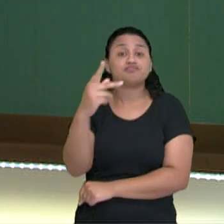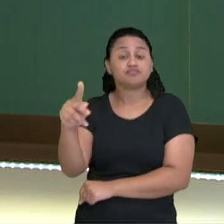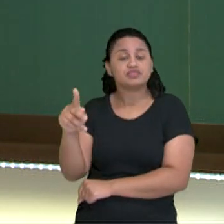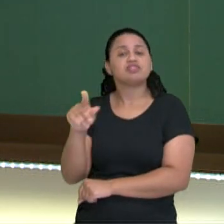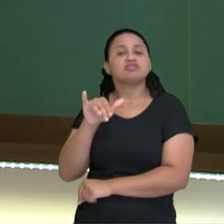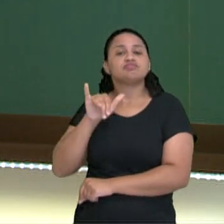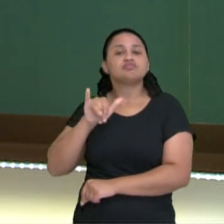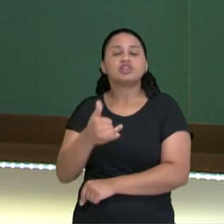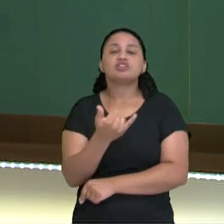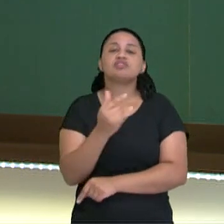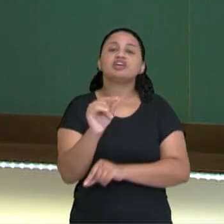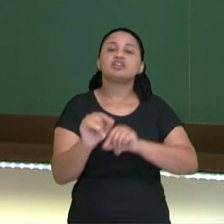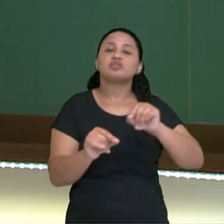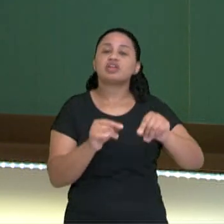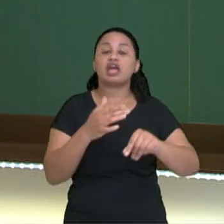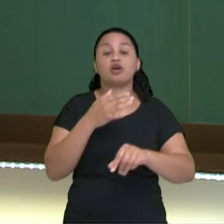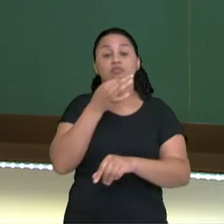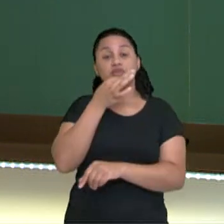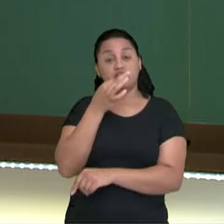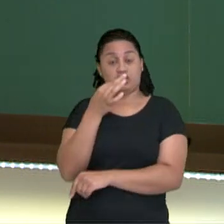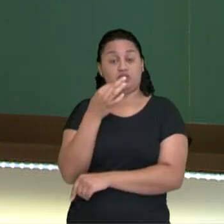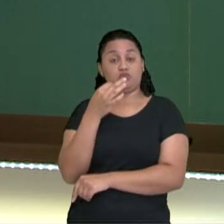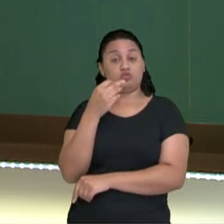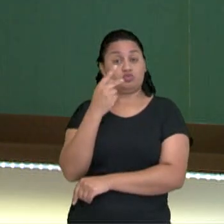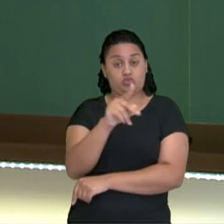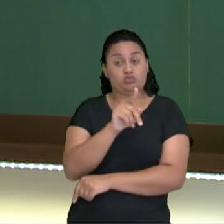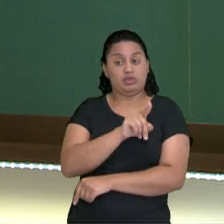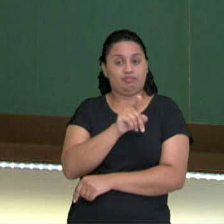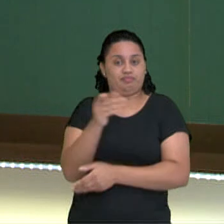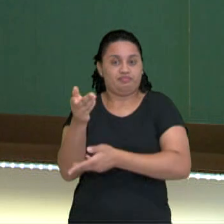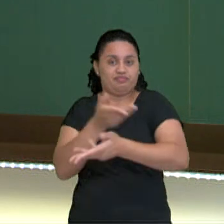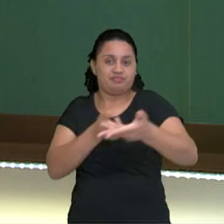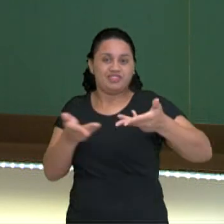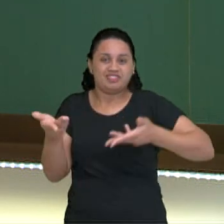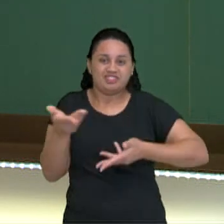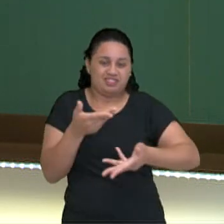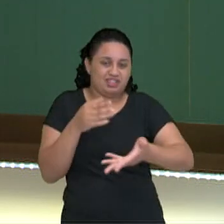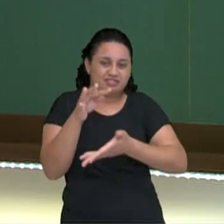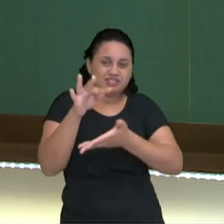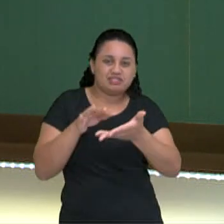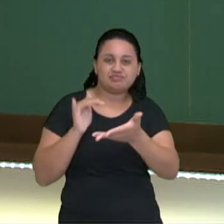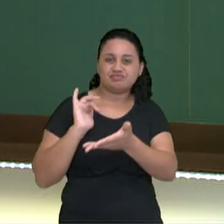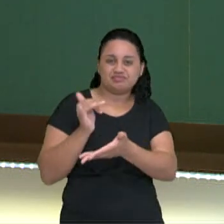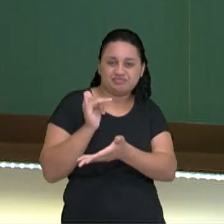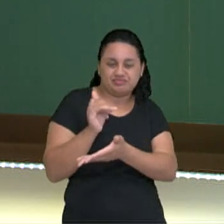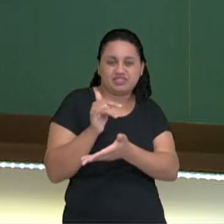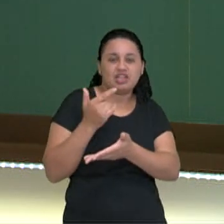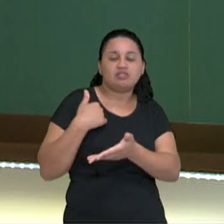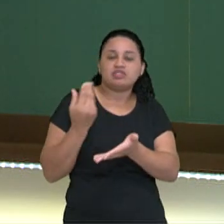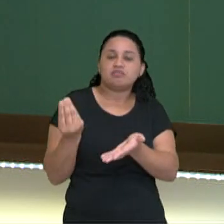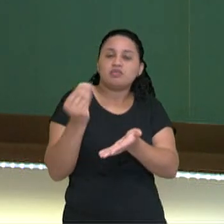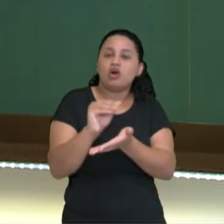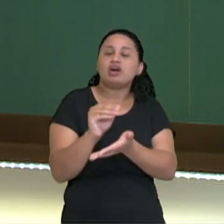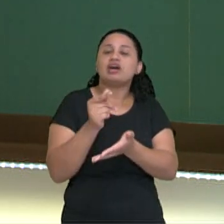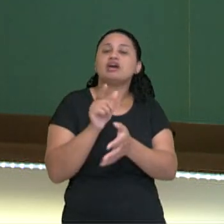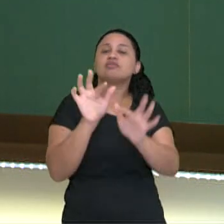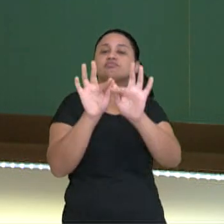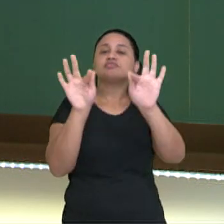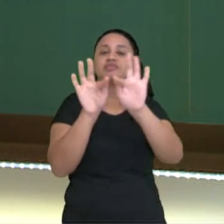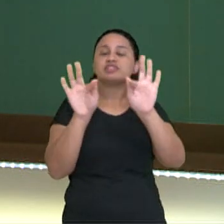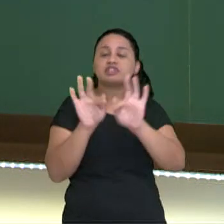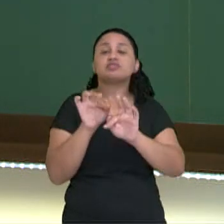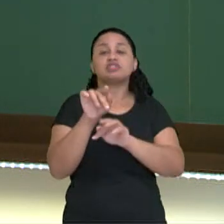aproveita também para dar a opinião no texto dos seus colegas e colocar aquelas expressões que você aprendeu hoje